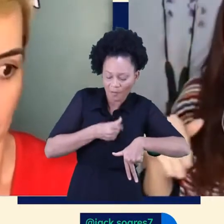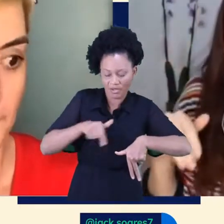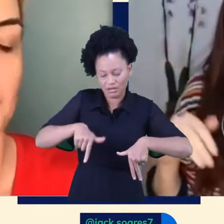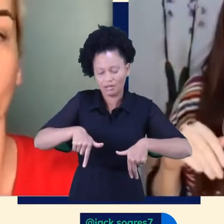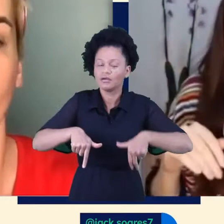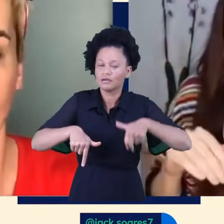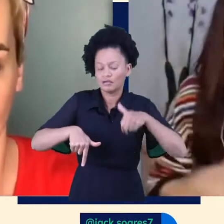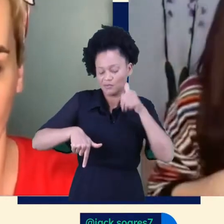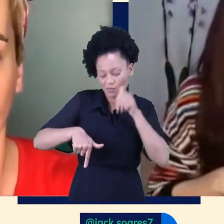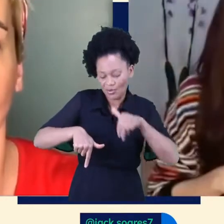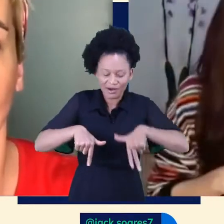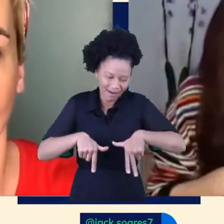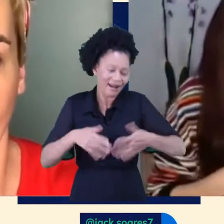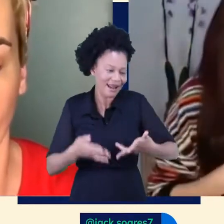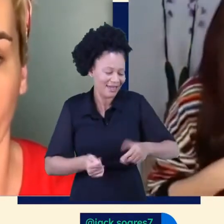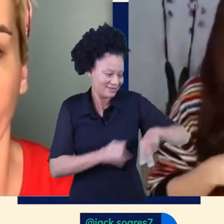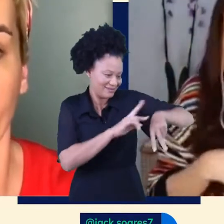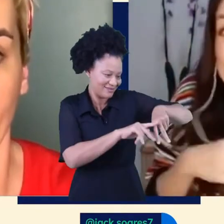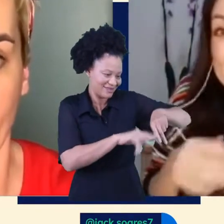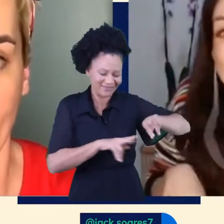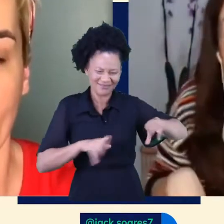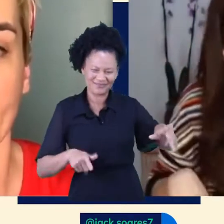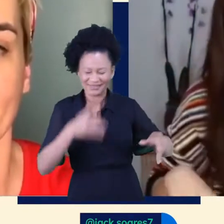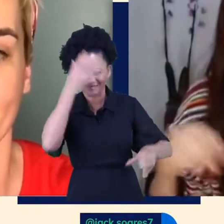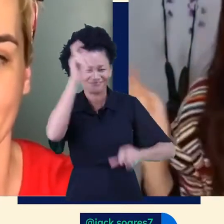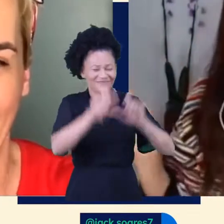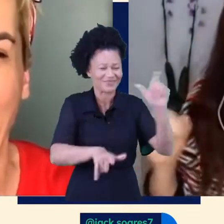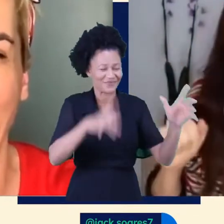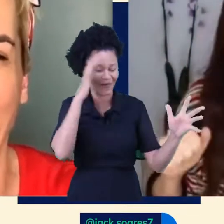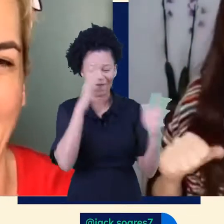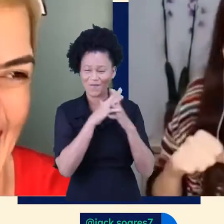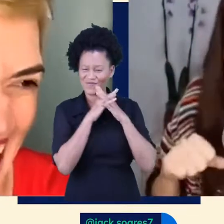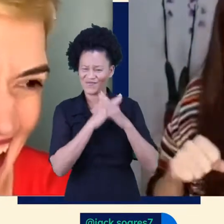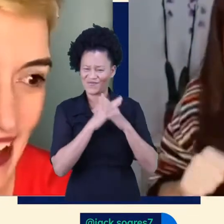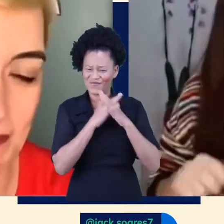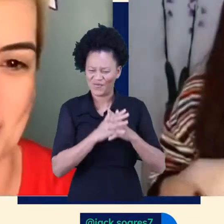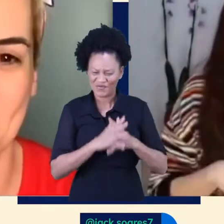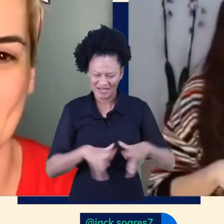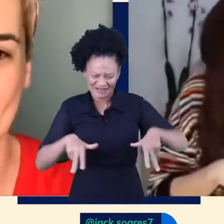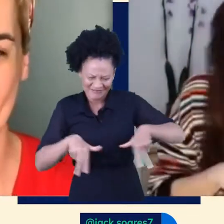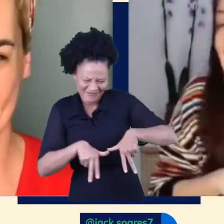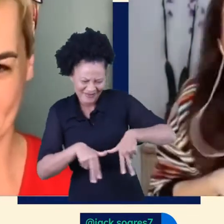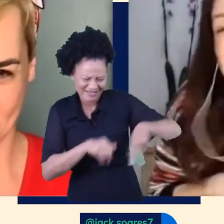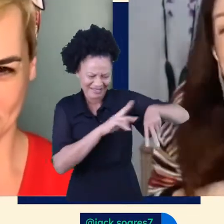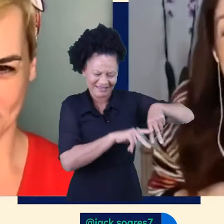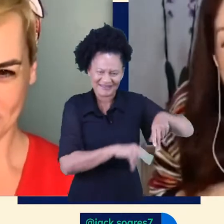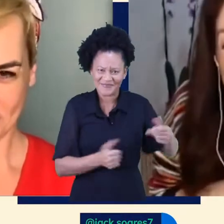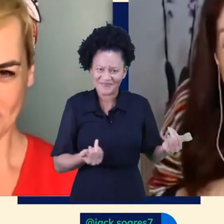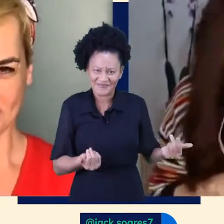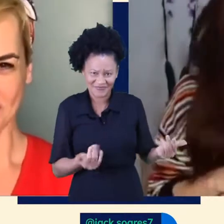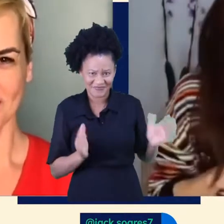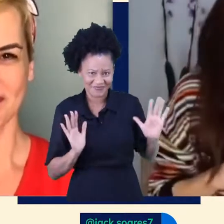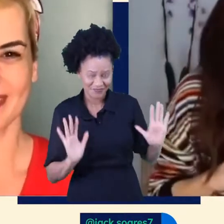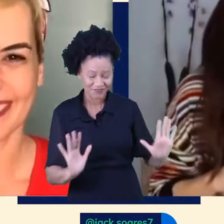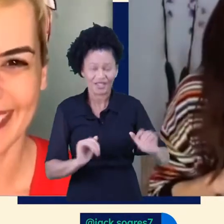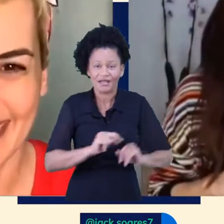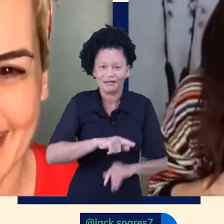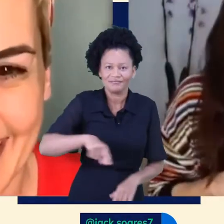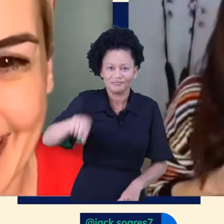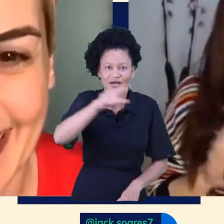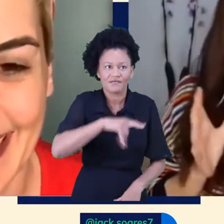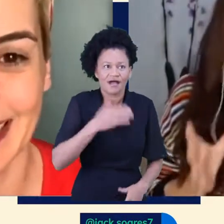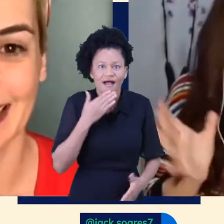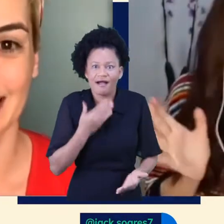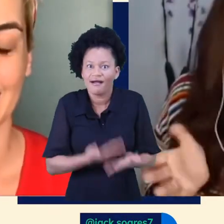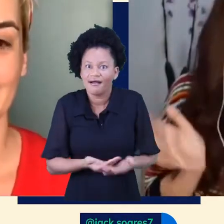achando que tudo é a mesma coisa. Mas para você ficar ainda mais chocada, nessa terça de hoje,